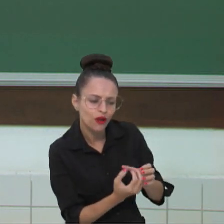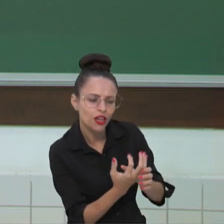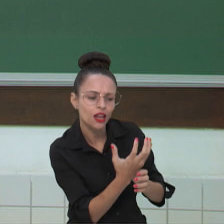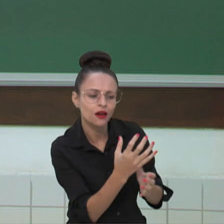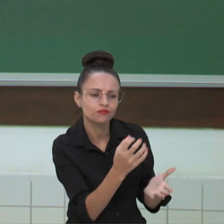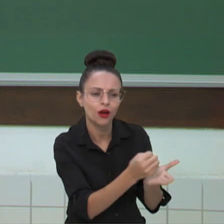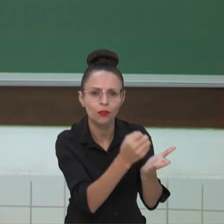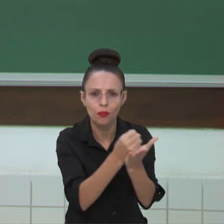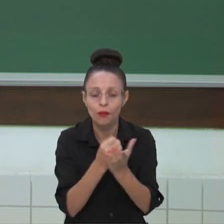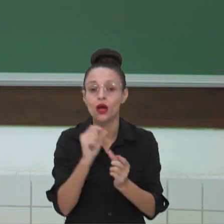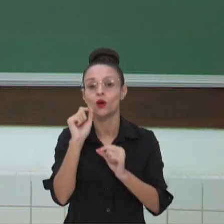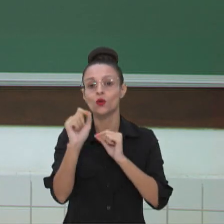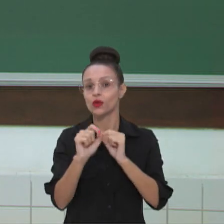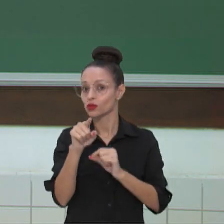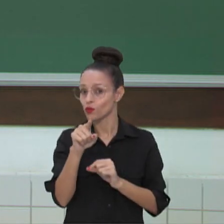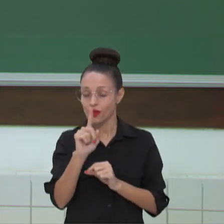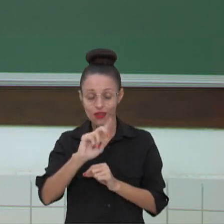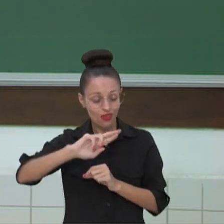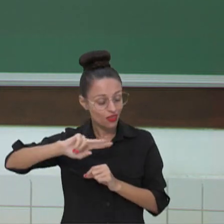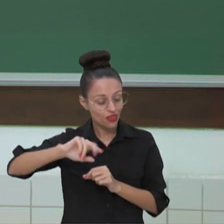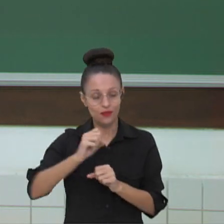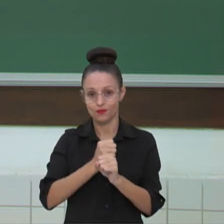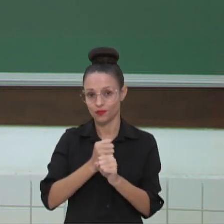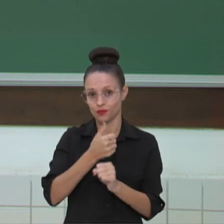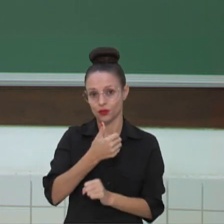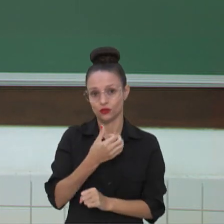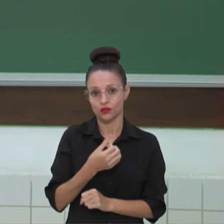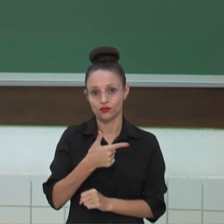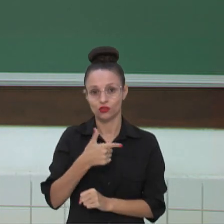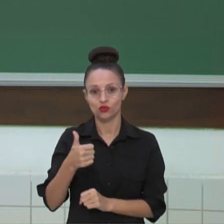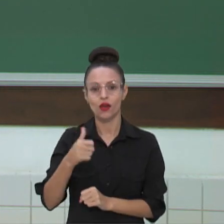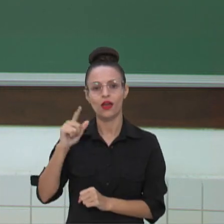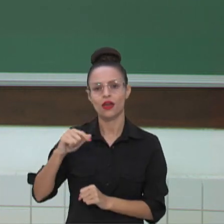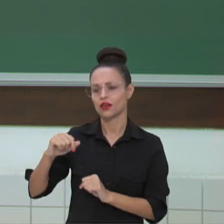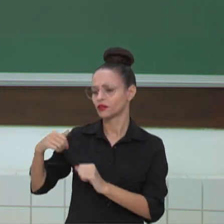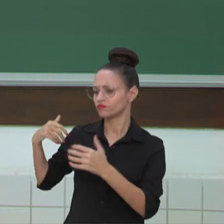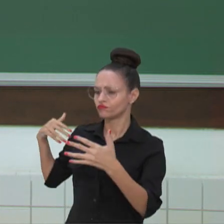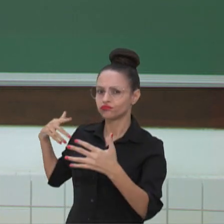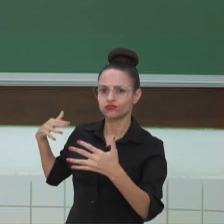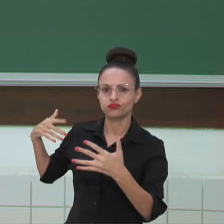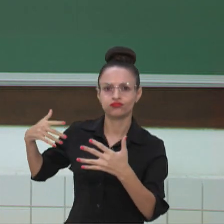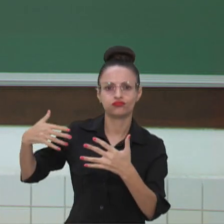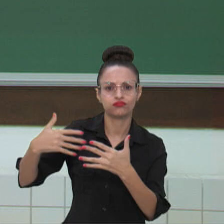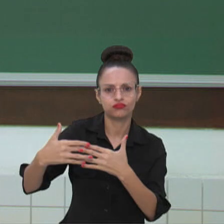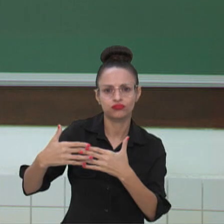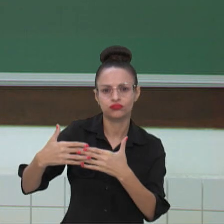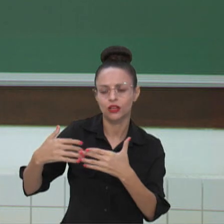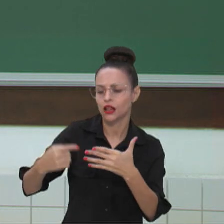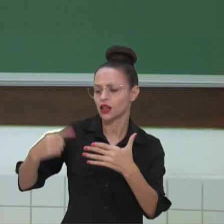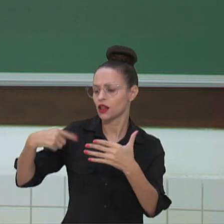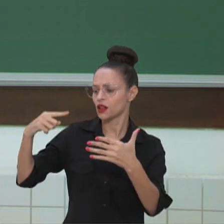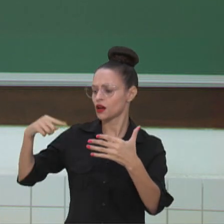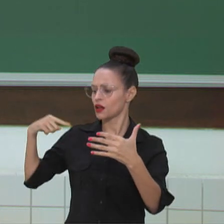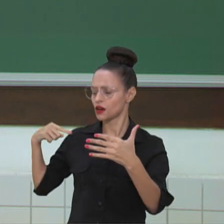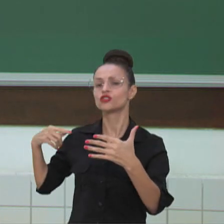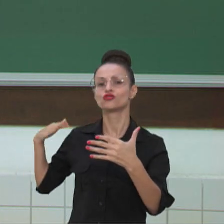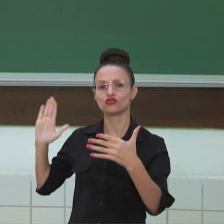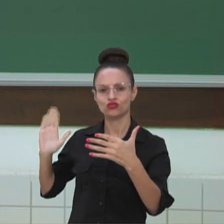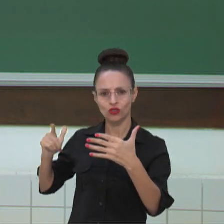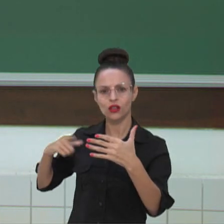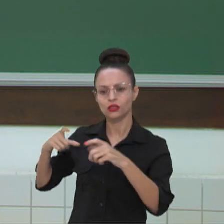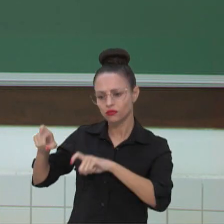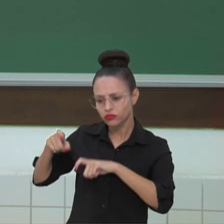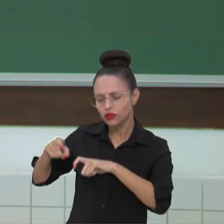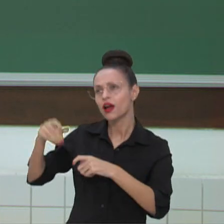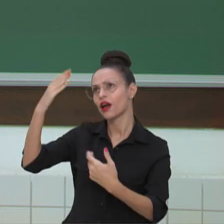é aí de 1621, é um costume na humanidade desde que a humanidade pratica agricultura. Agradecer a